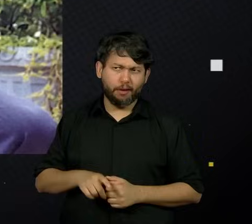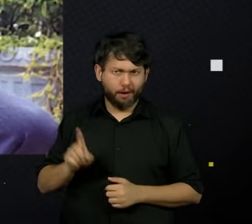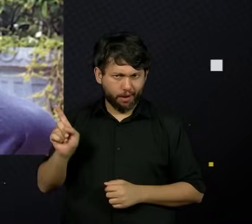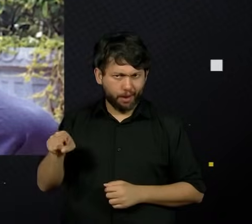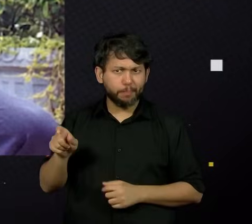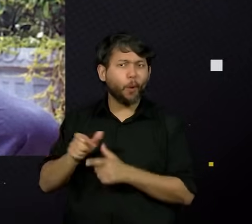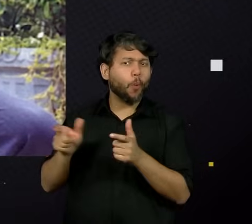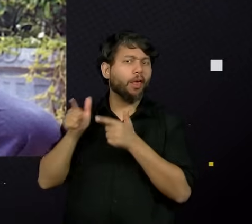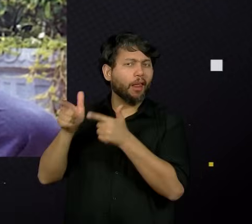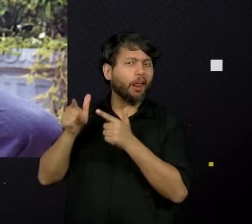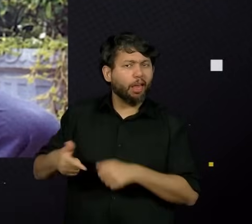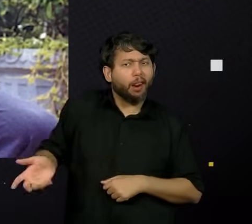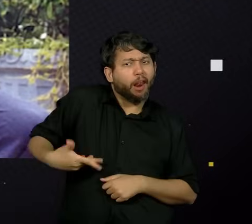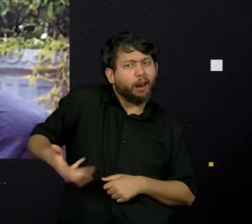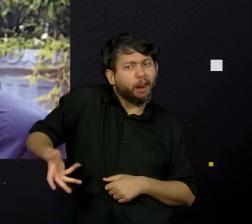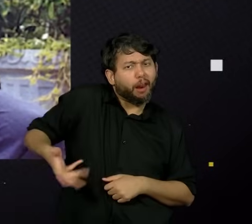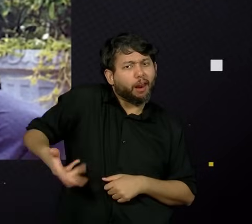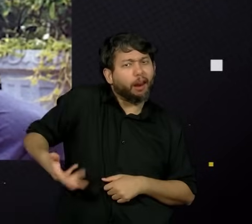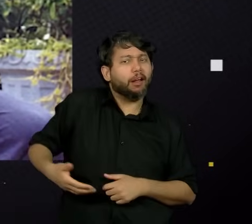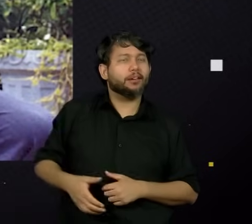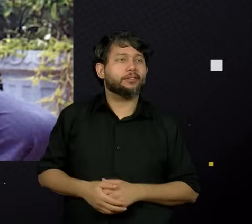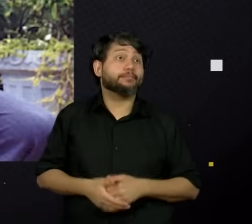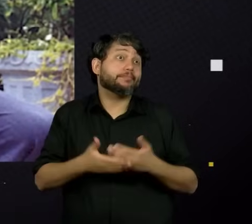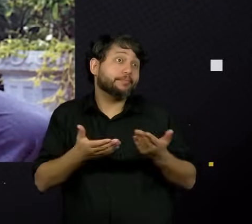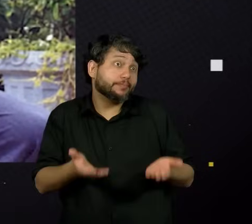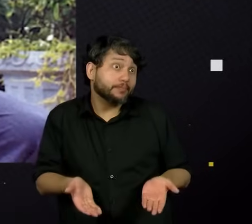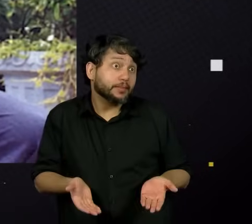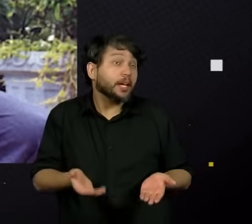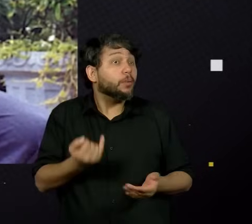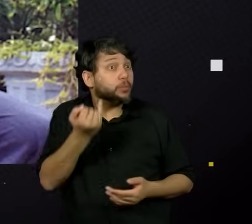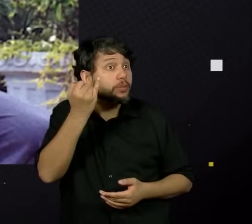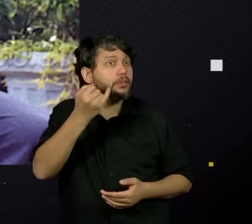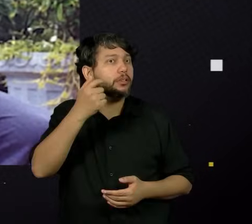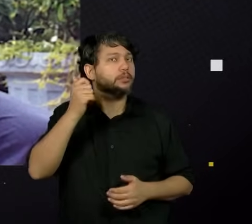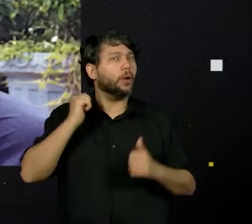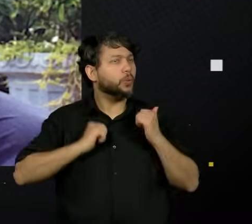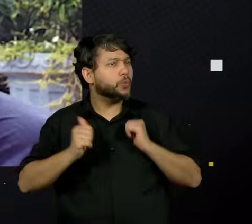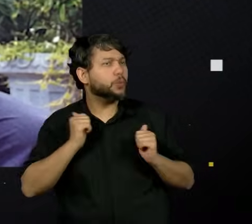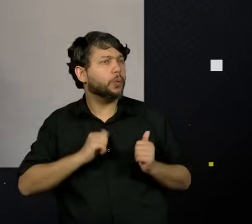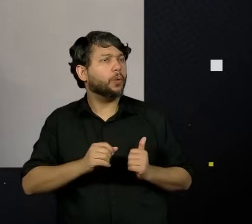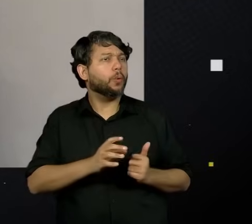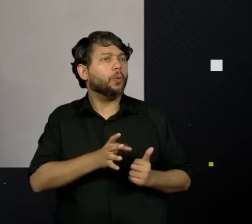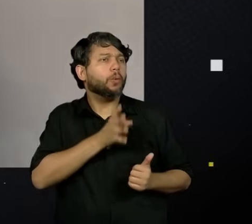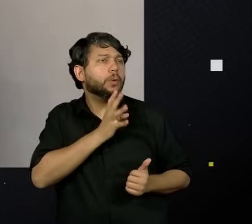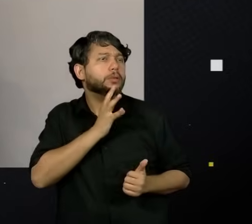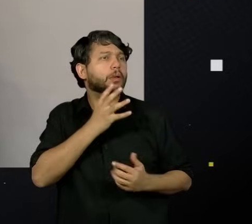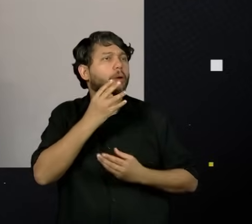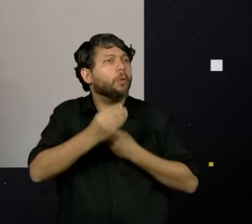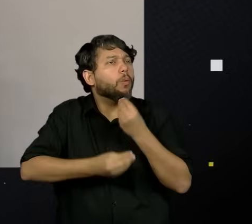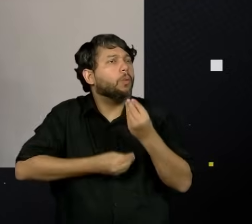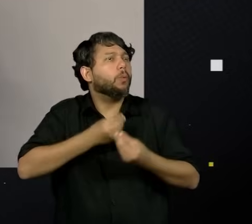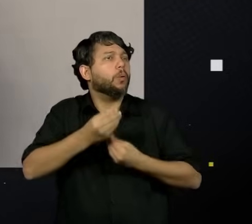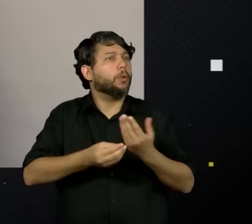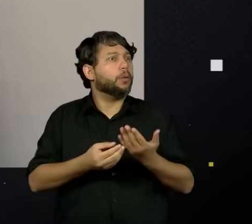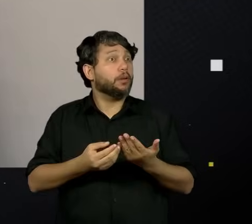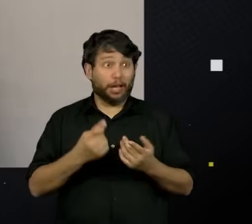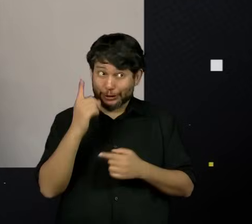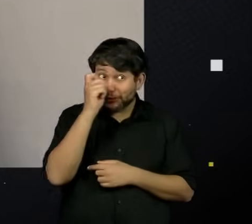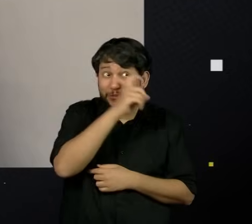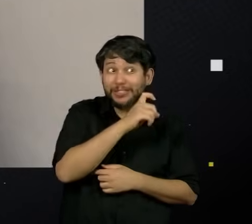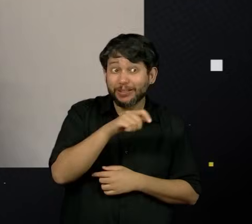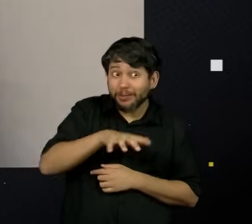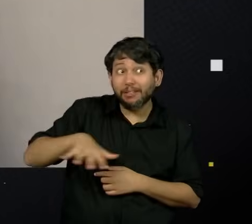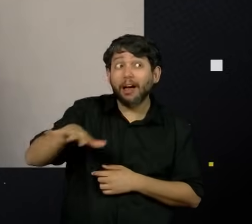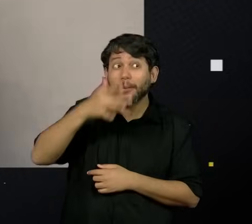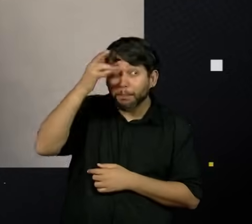né? Essa parceria, essa compreensão da dificuldade do trabalho do ator, às vezes é difícil encontrar no nosso